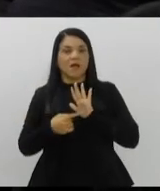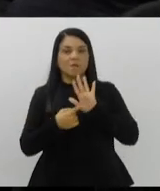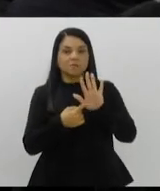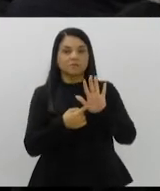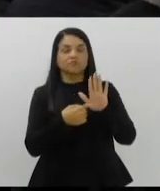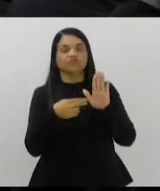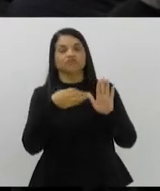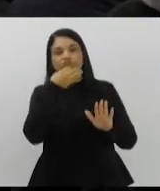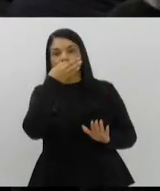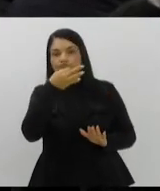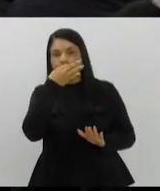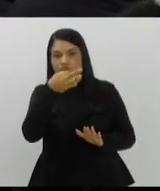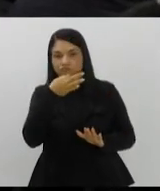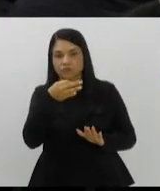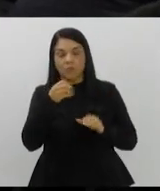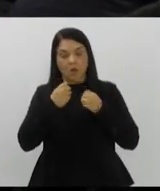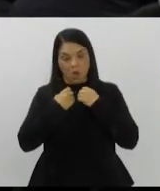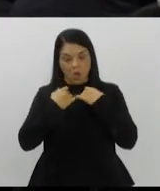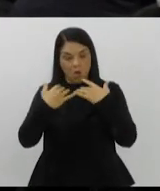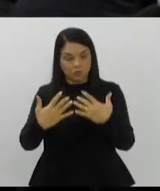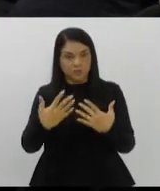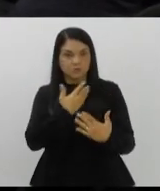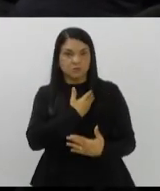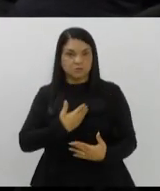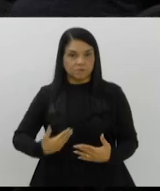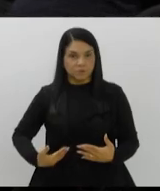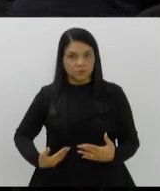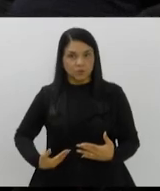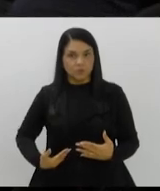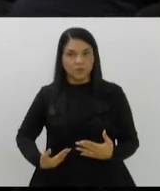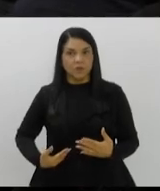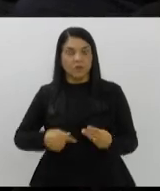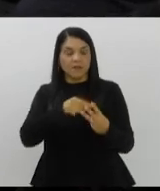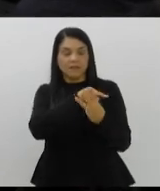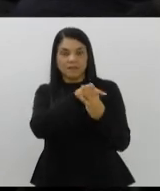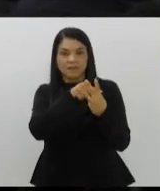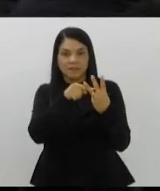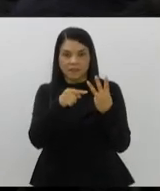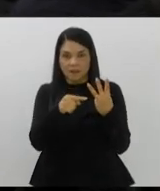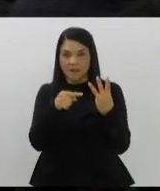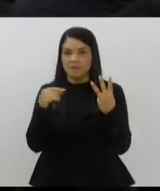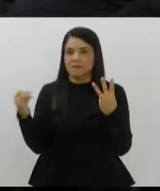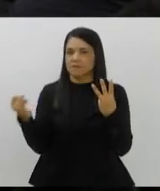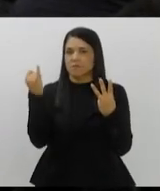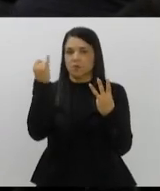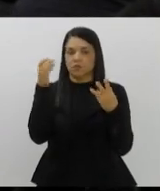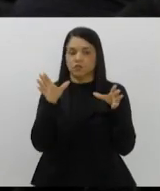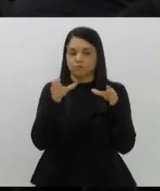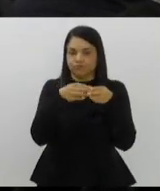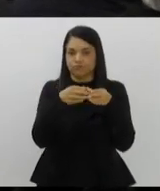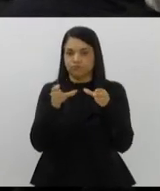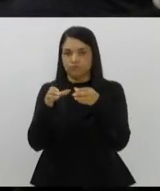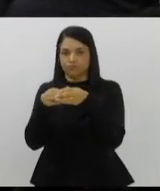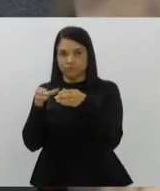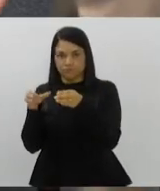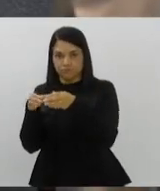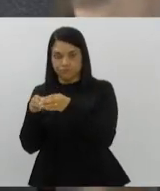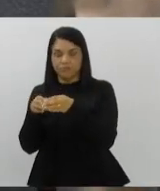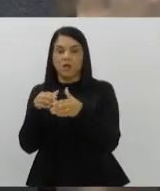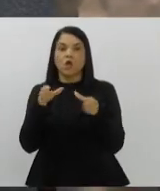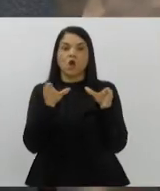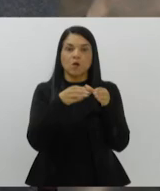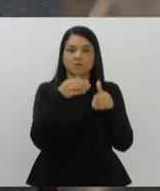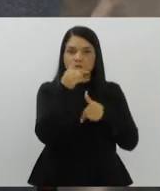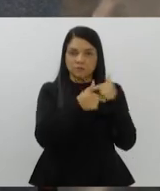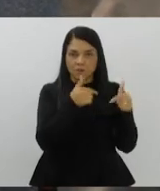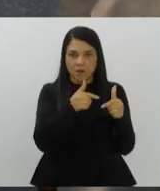a de fazer uma audiência pública conjugando três importantes comissões: a Comissão de Trabalho,